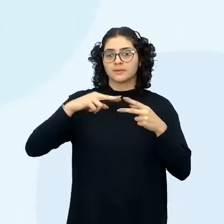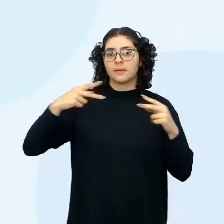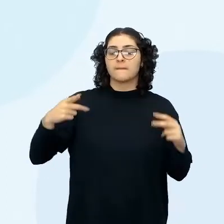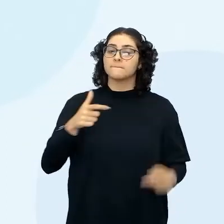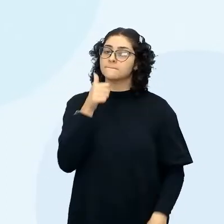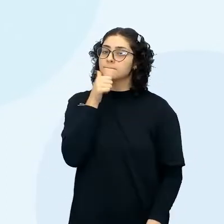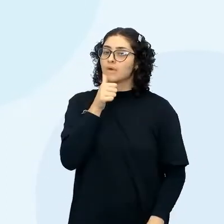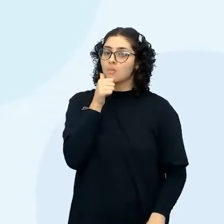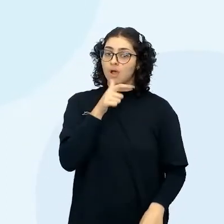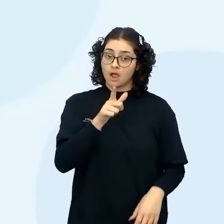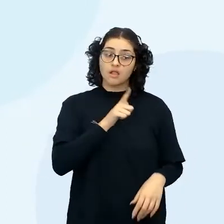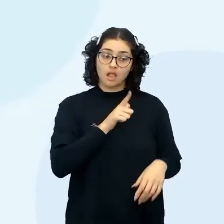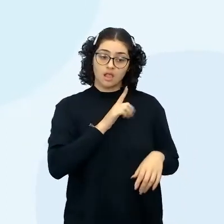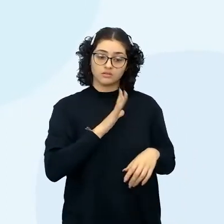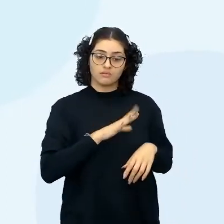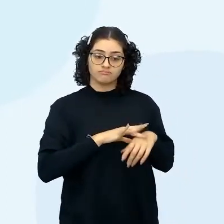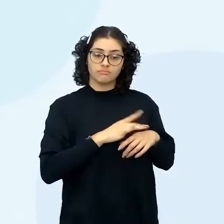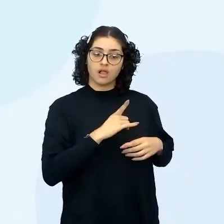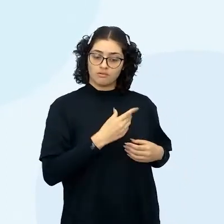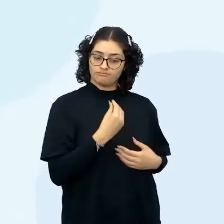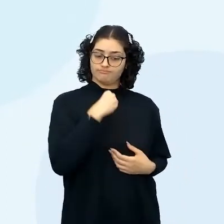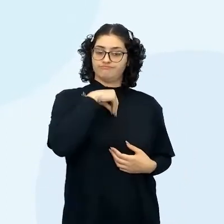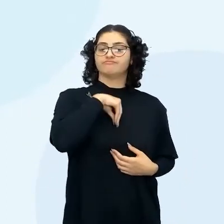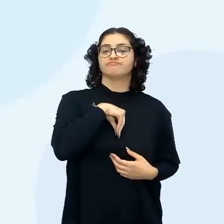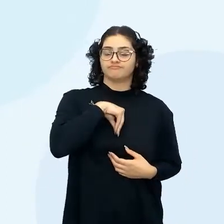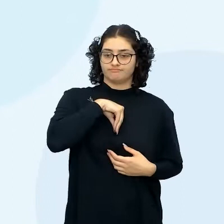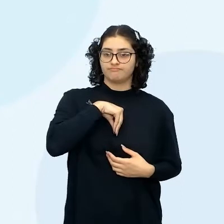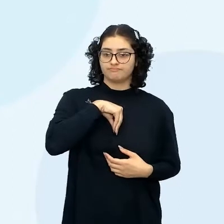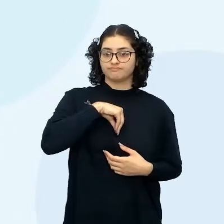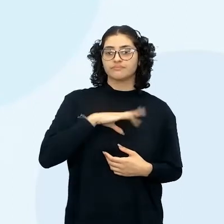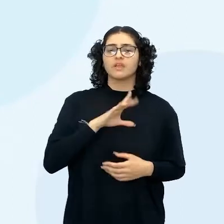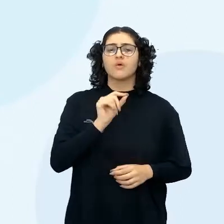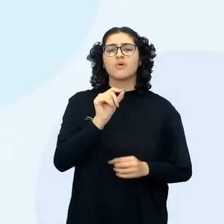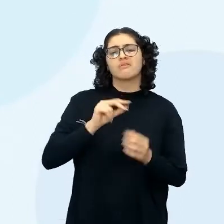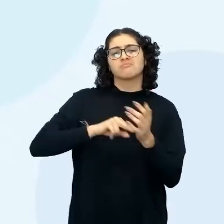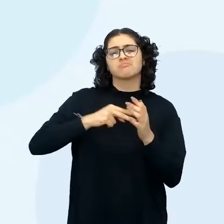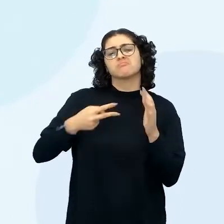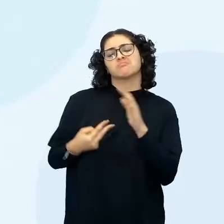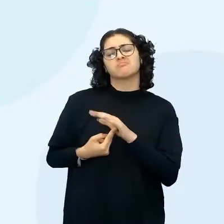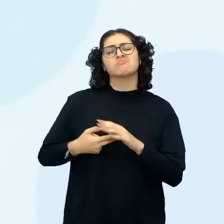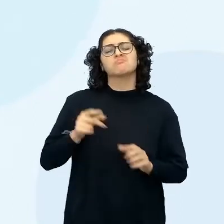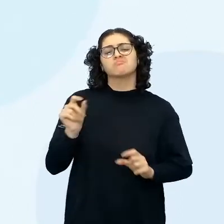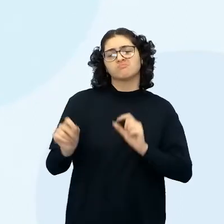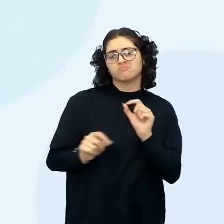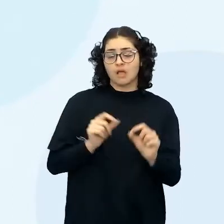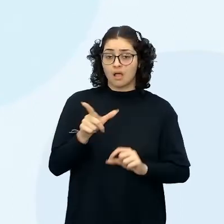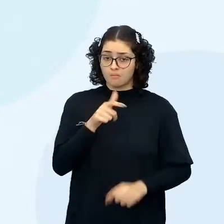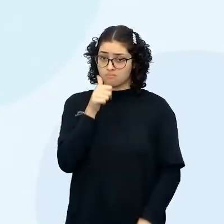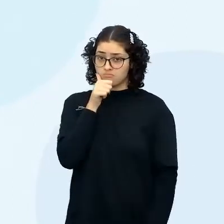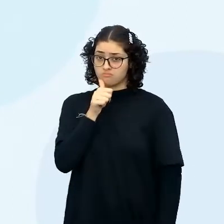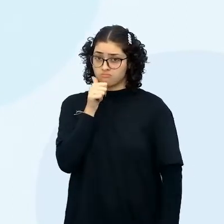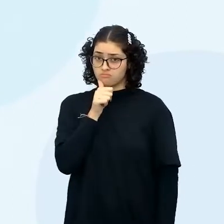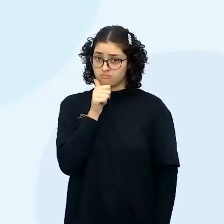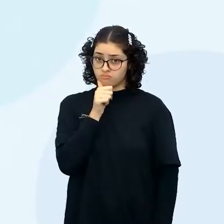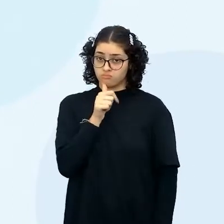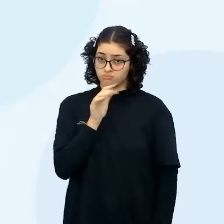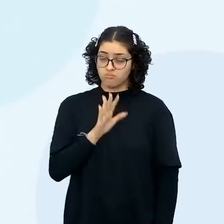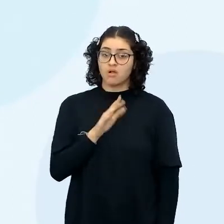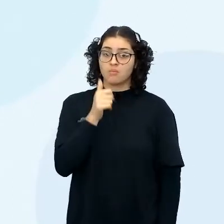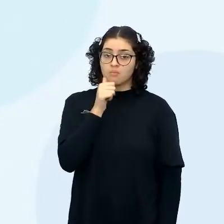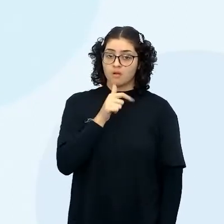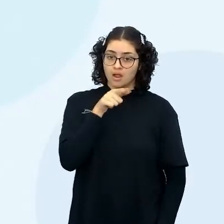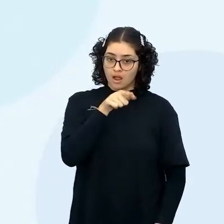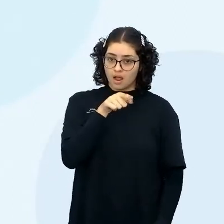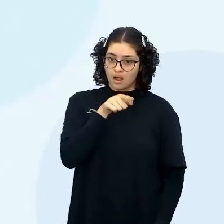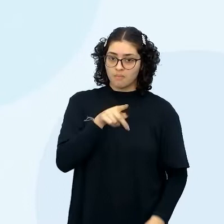mulher portadora. Então, o que que isso significa? Uma mulher que, olha só, no seu